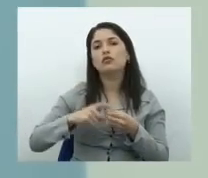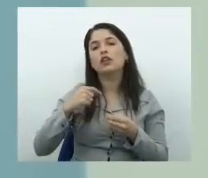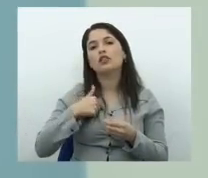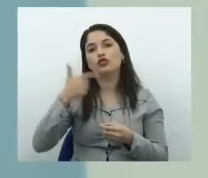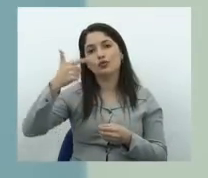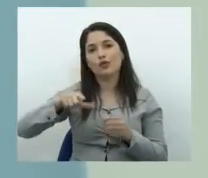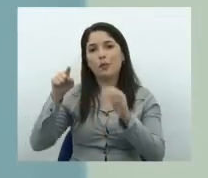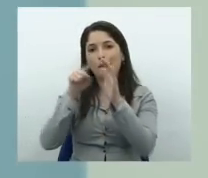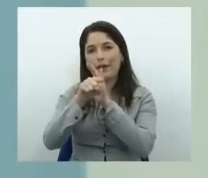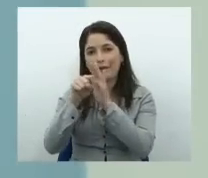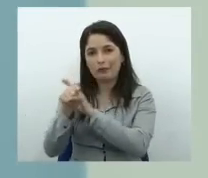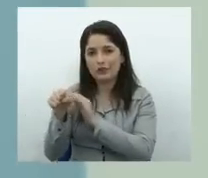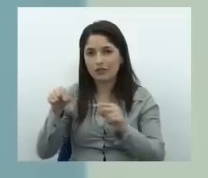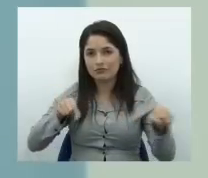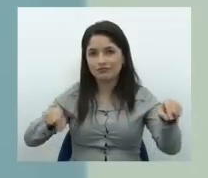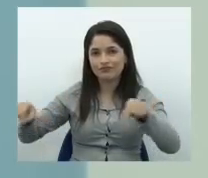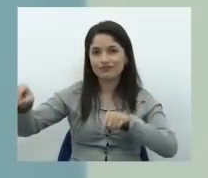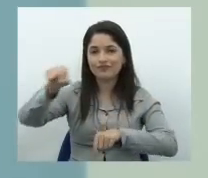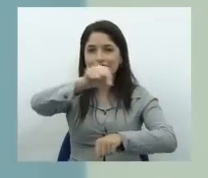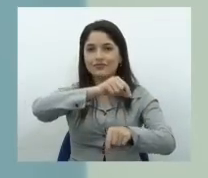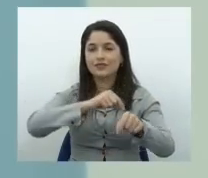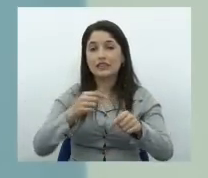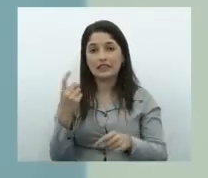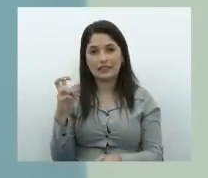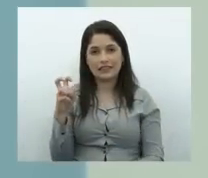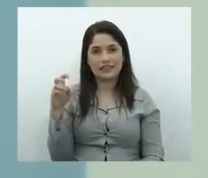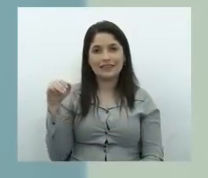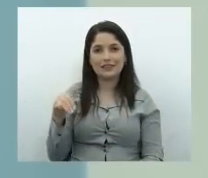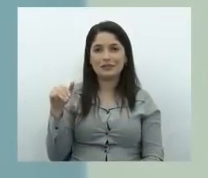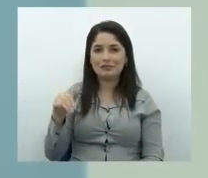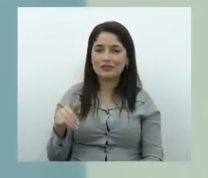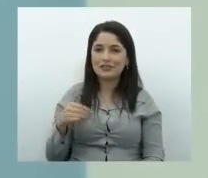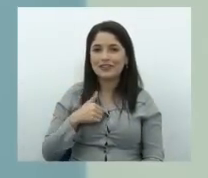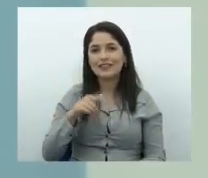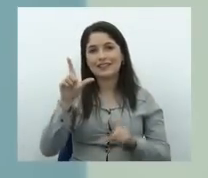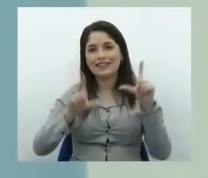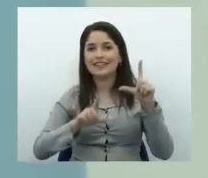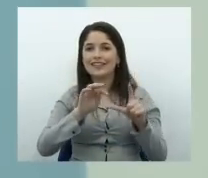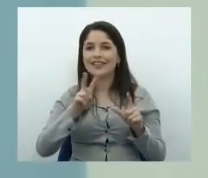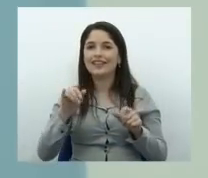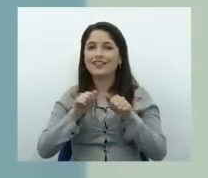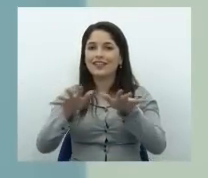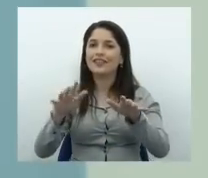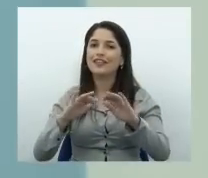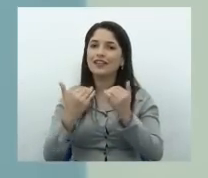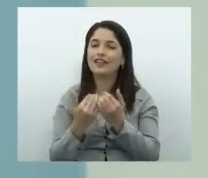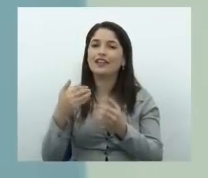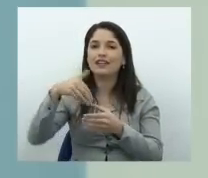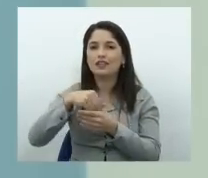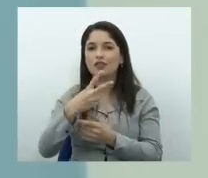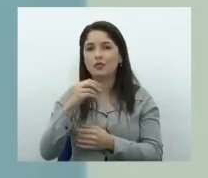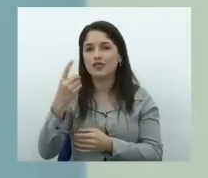de perguntas entre candidatos. Voltamos daqui 5 minutos. É a TV Câmara Guarulhos nas eleições 2016.